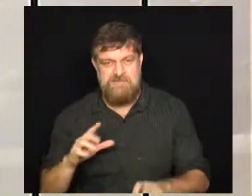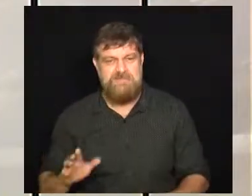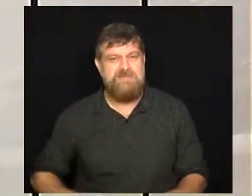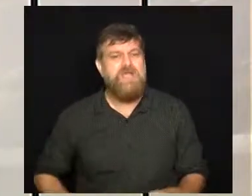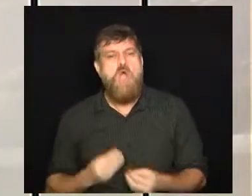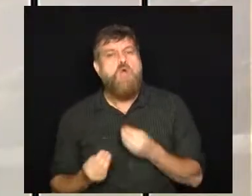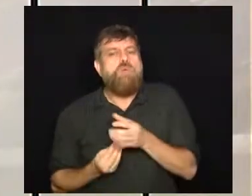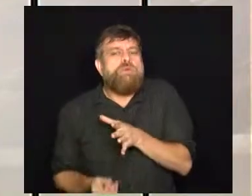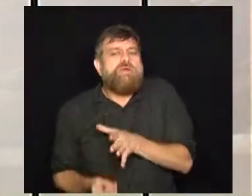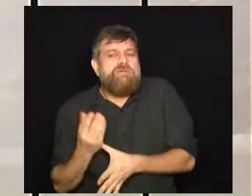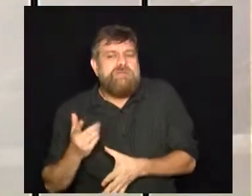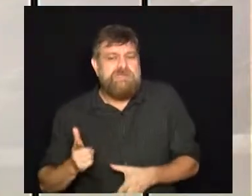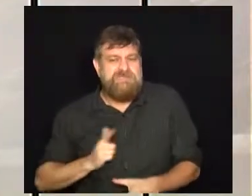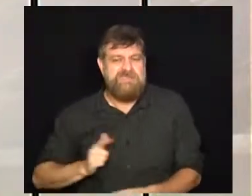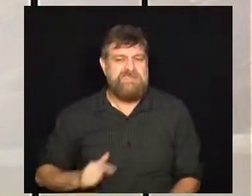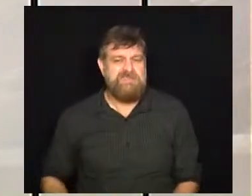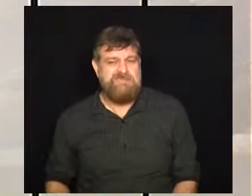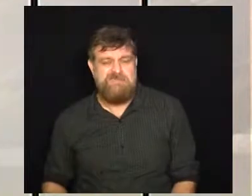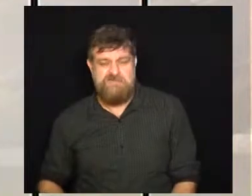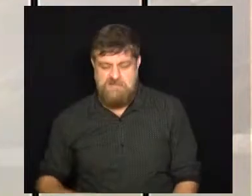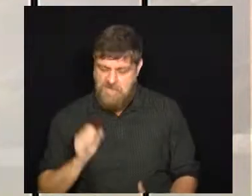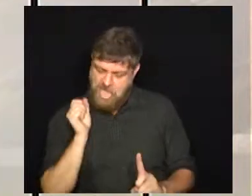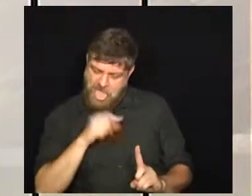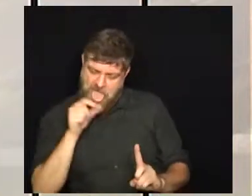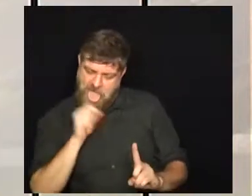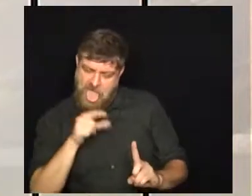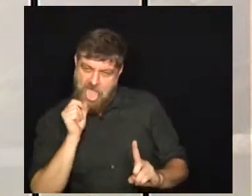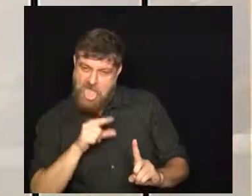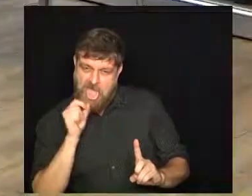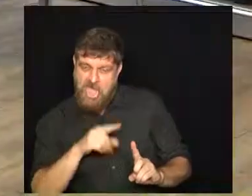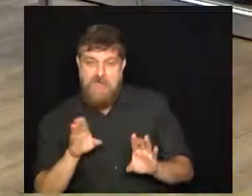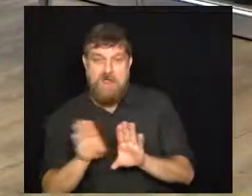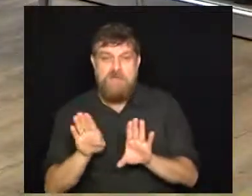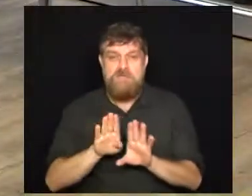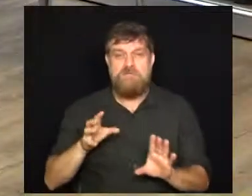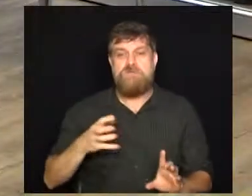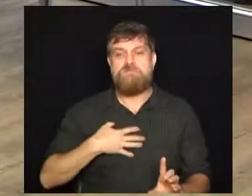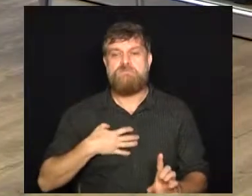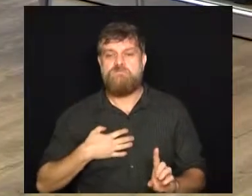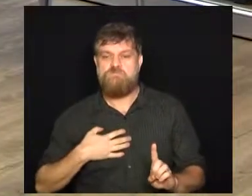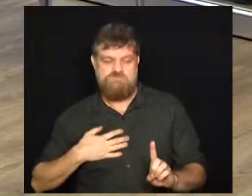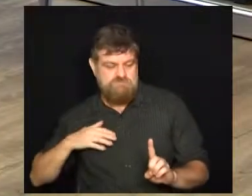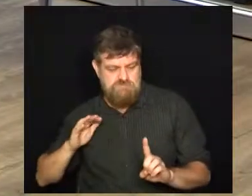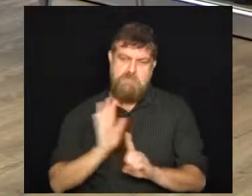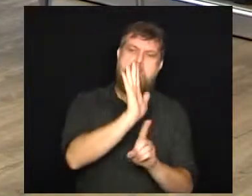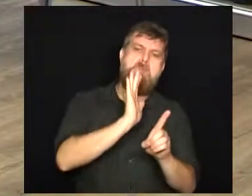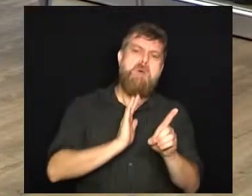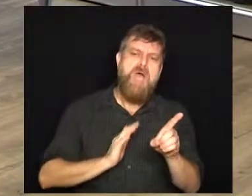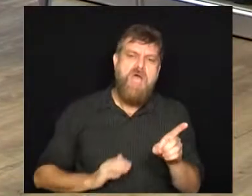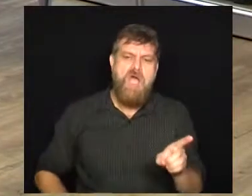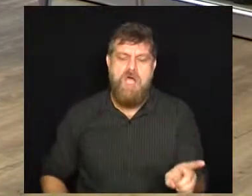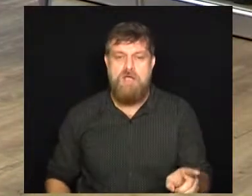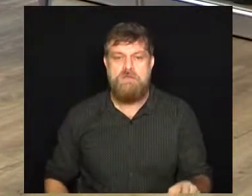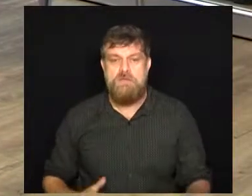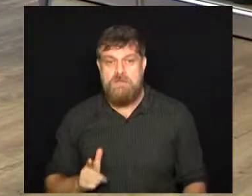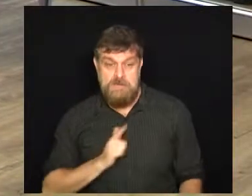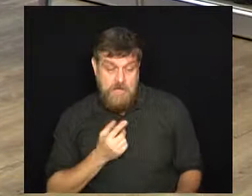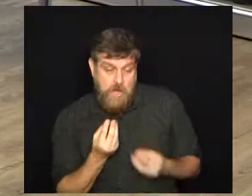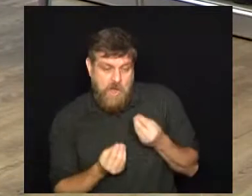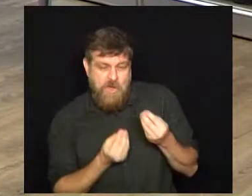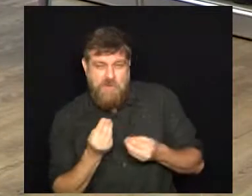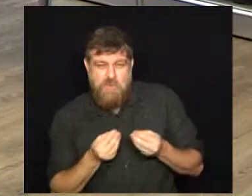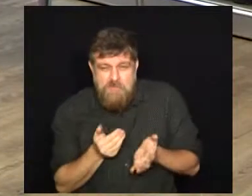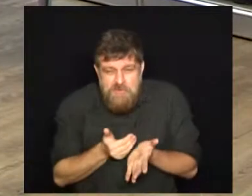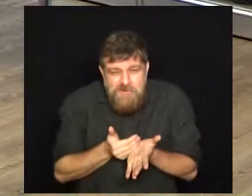ou começa num xingamento, numa forma verbal, num simples empurrão? Tem como... Logo lá